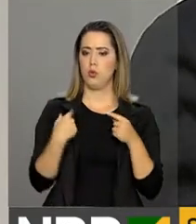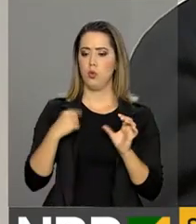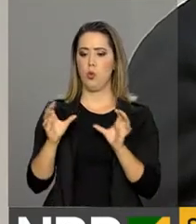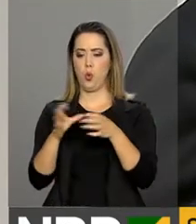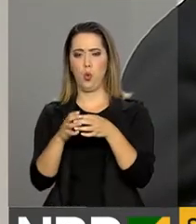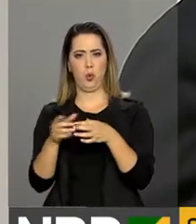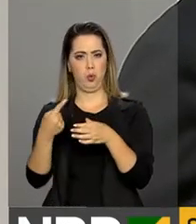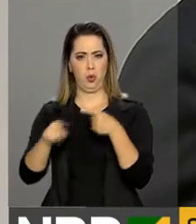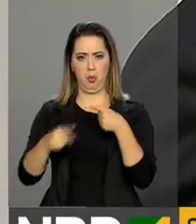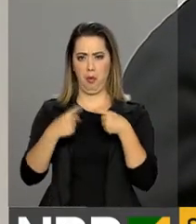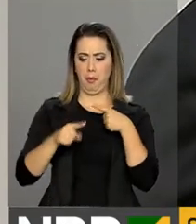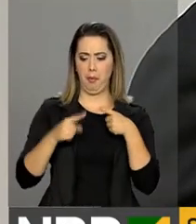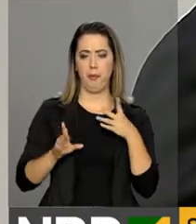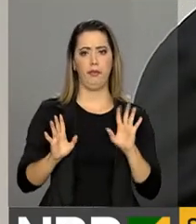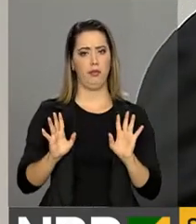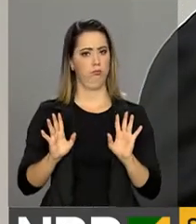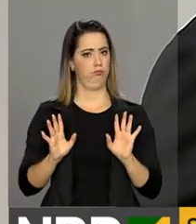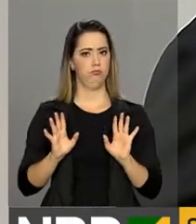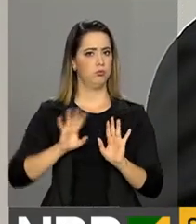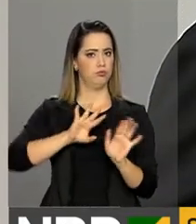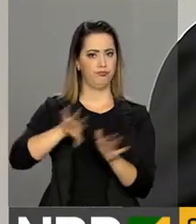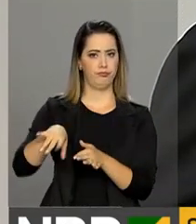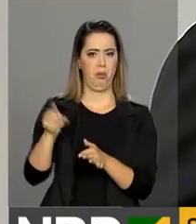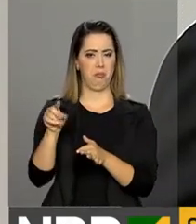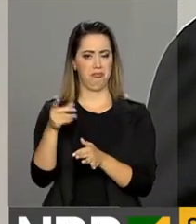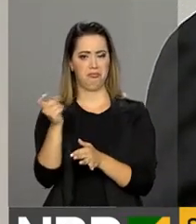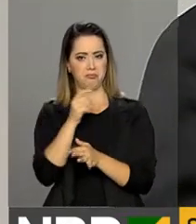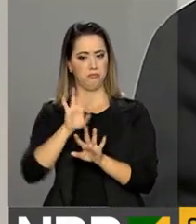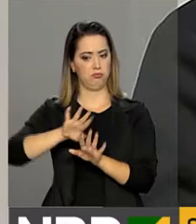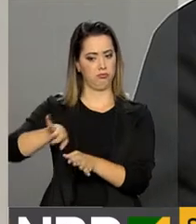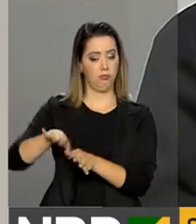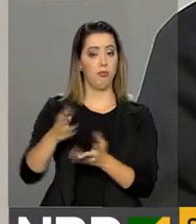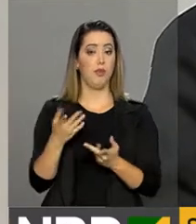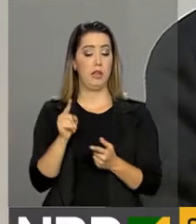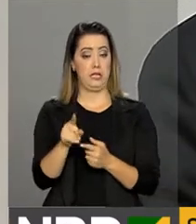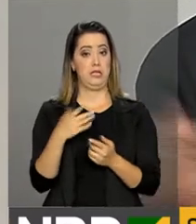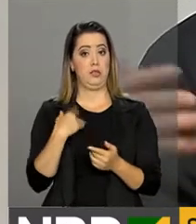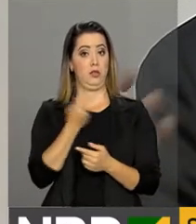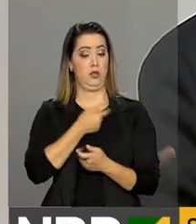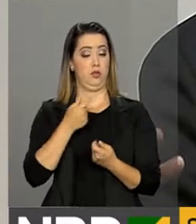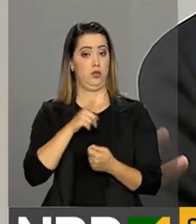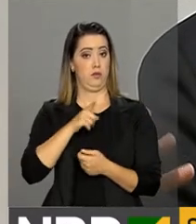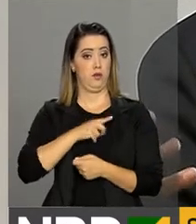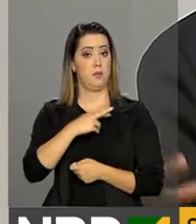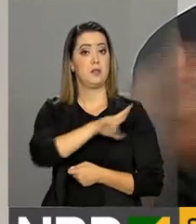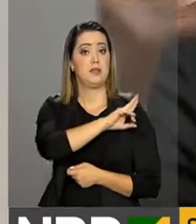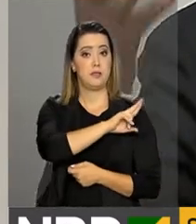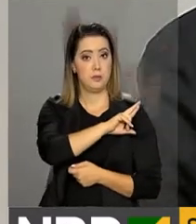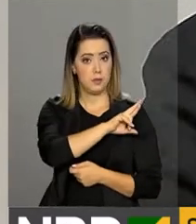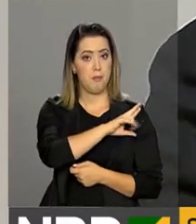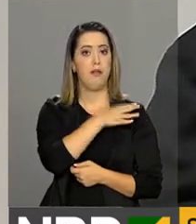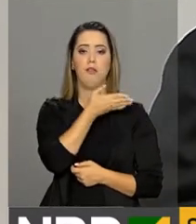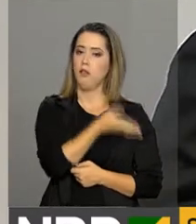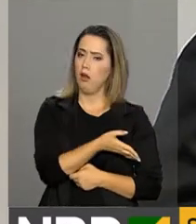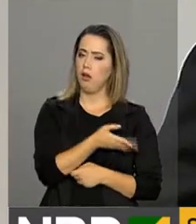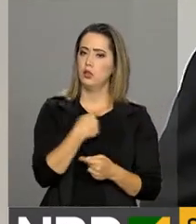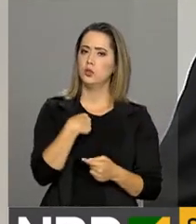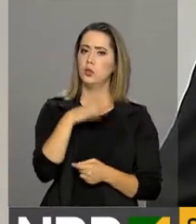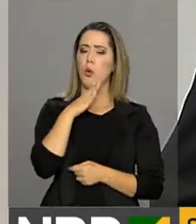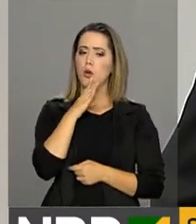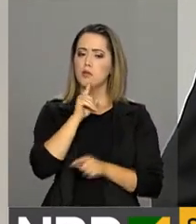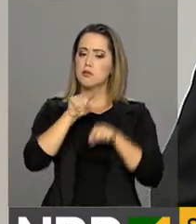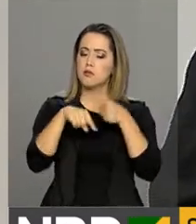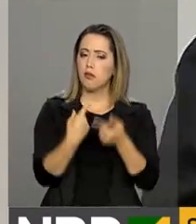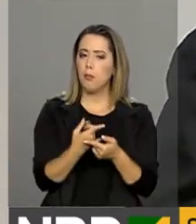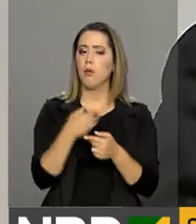ou seja nós praticamos um ato responsável que ganhou digamos assim reconhecimento logo